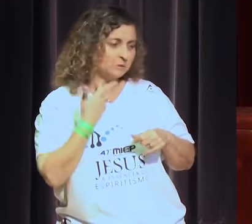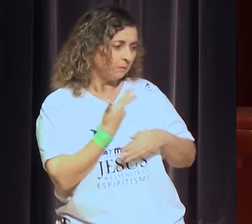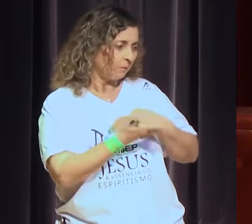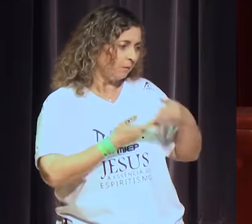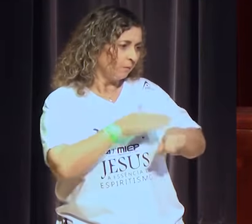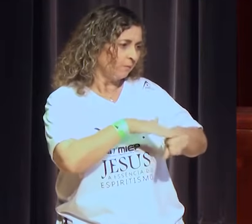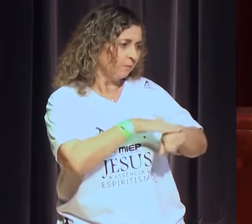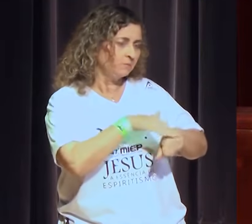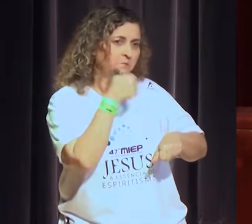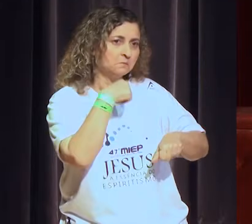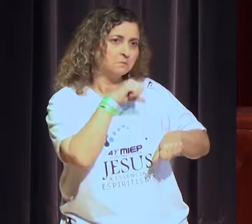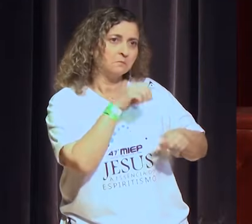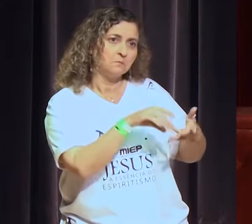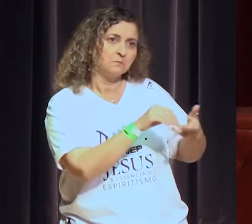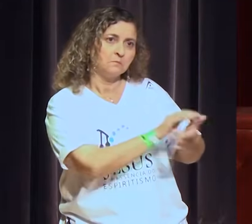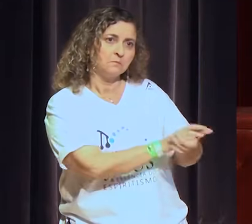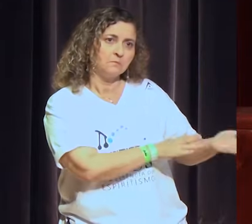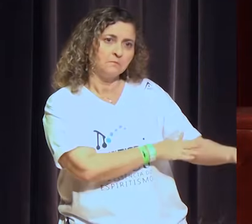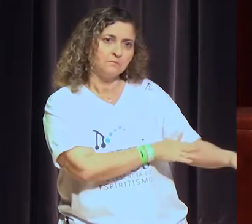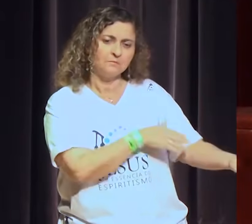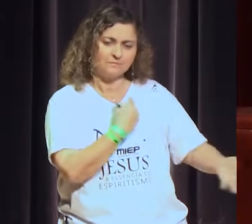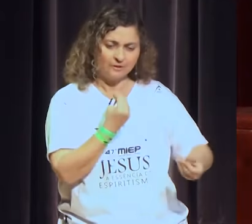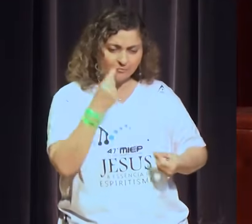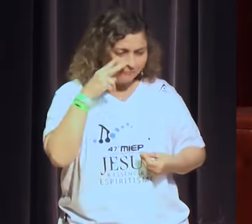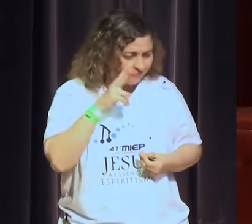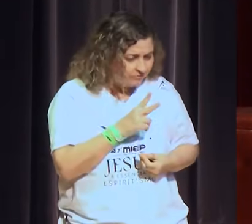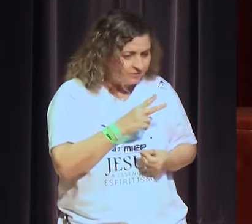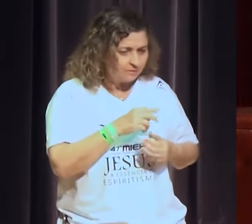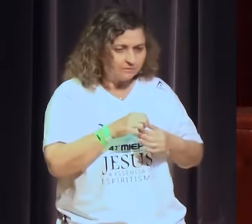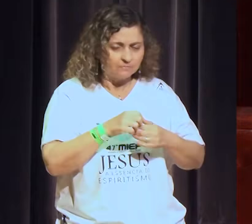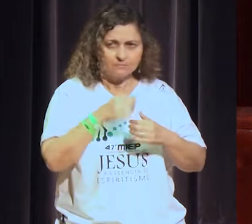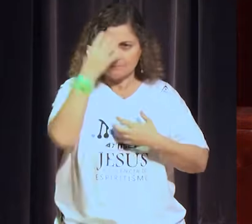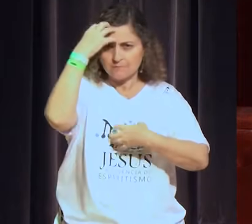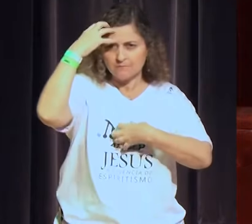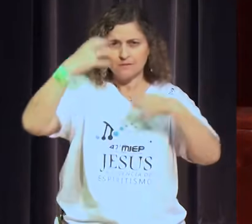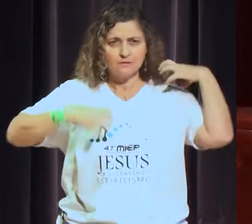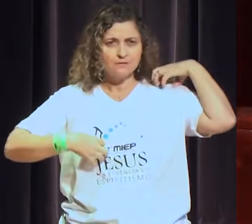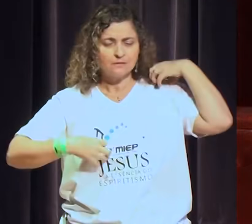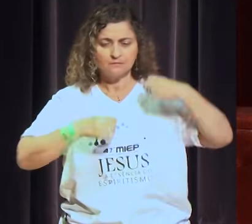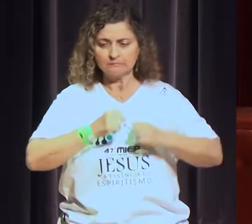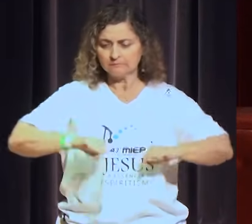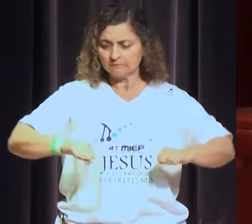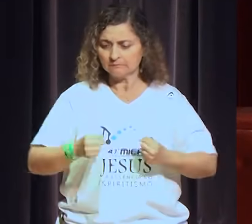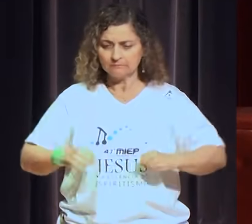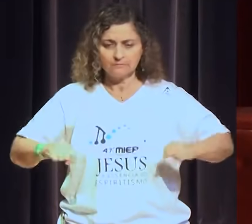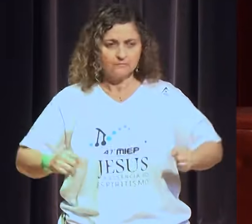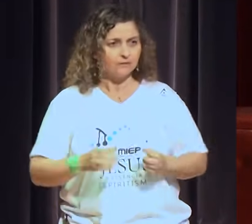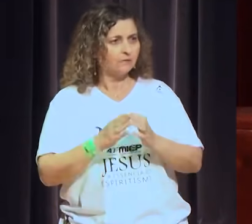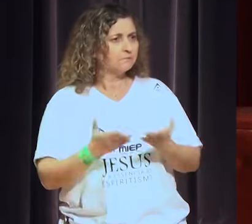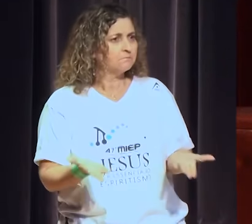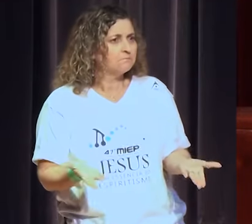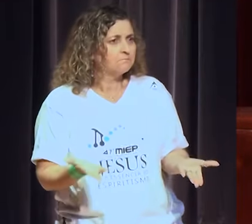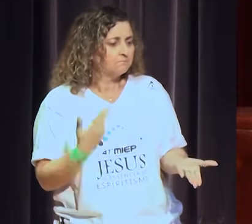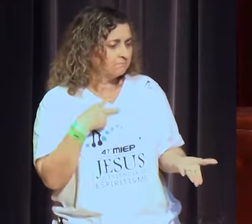estranho, os macacos cantando, fazendo uma ciranda. Aí o sujeito falou, meu Deus do céu, esses macacos são os